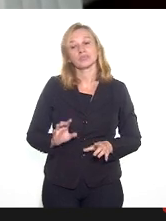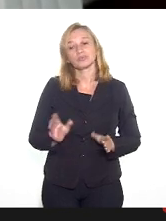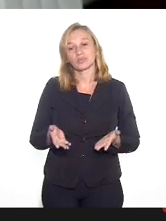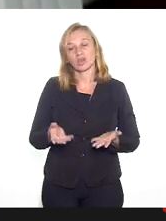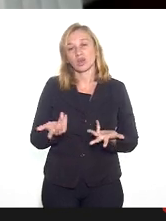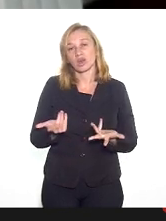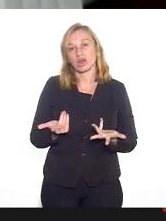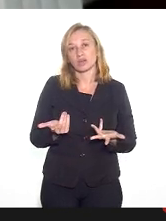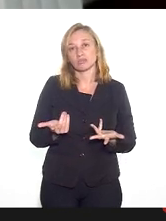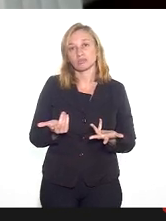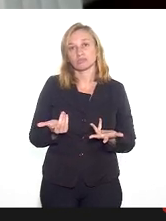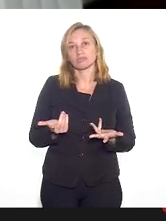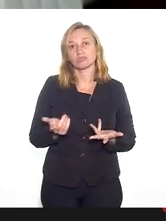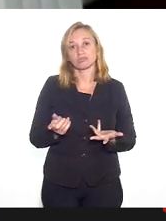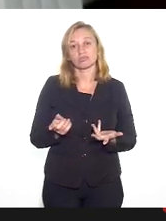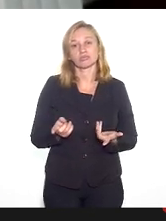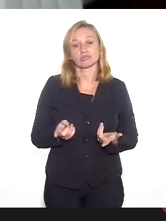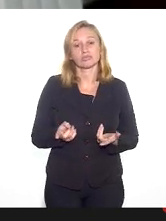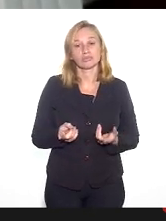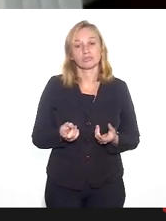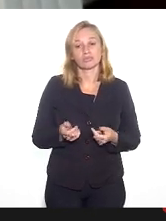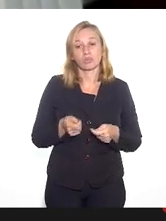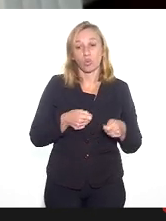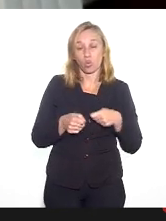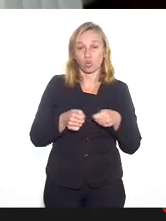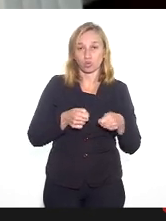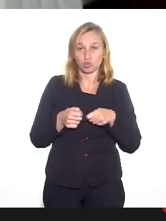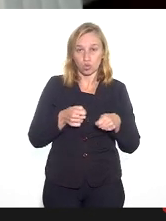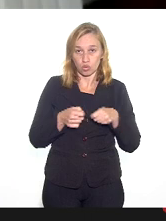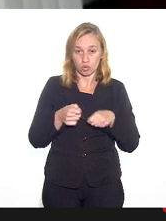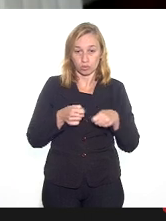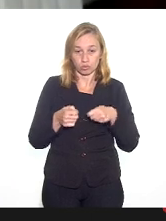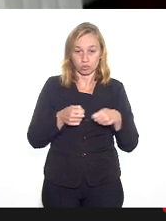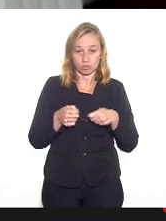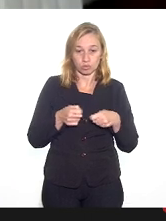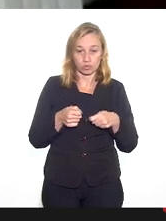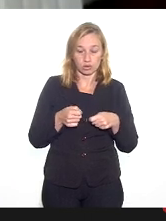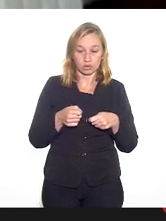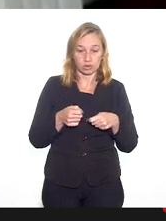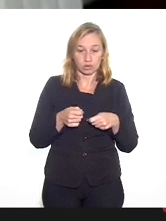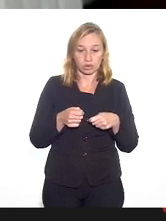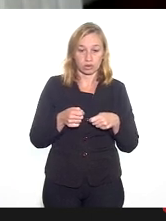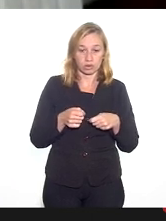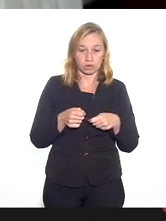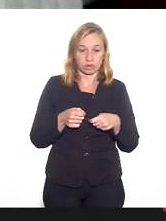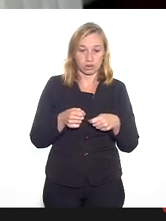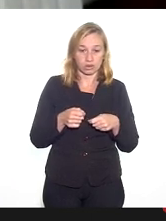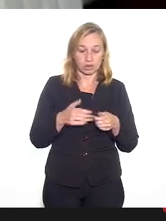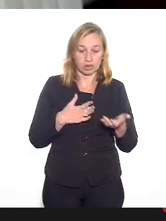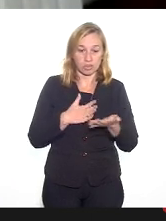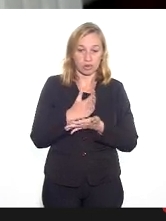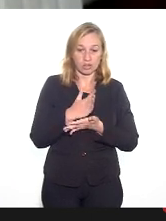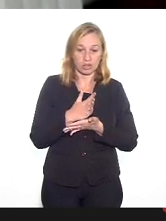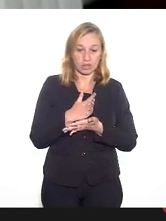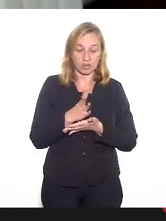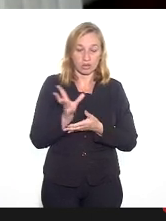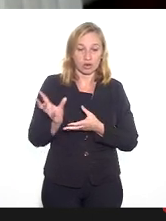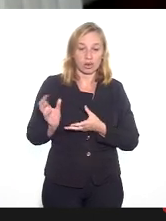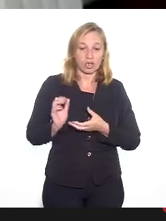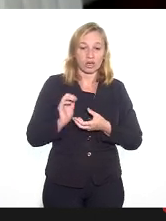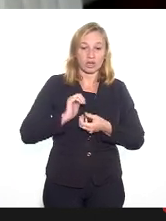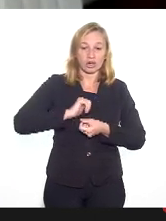foge ao controle exclusivo de legalidade, é o enquadramento